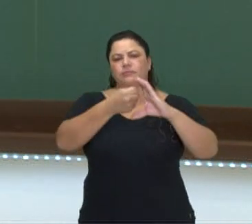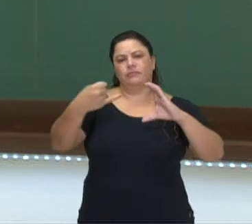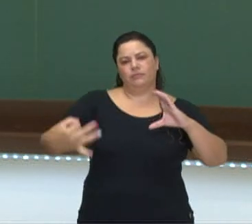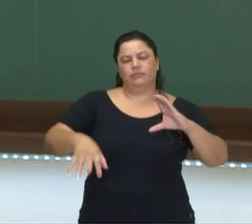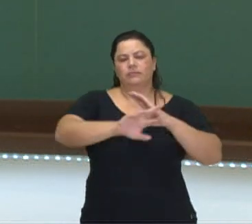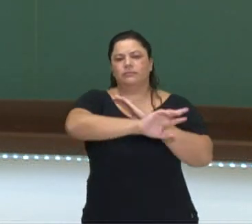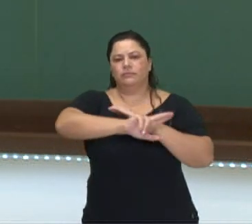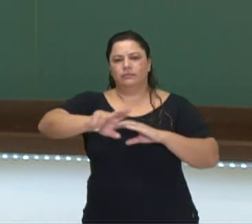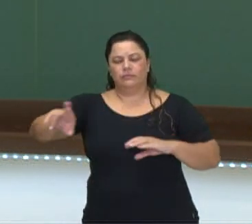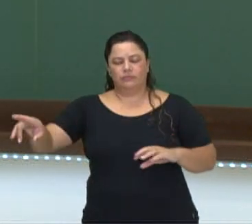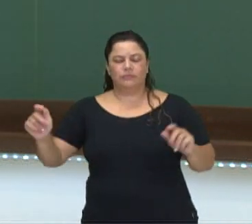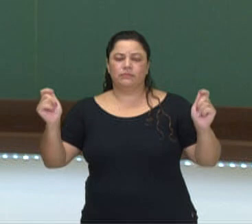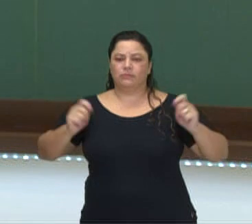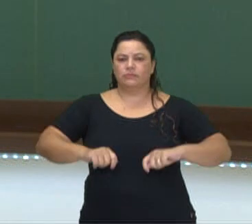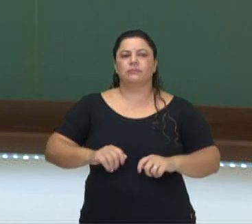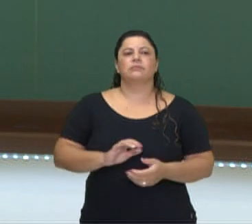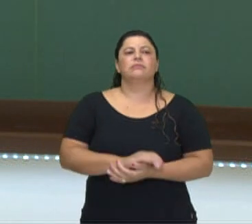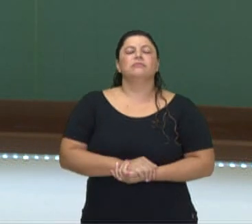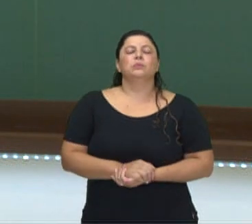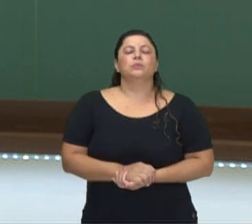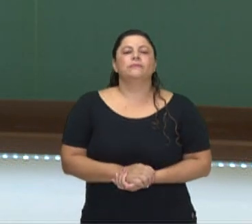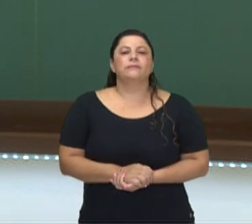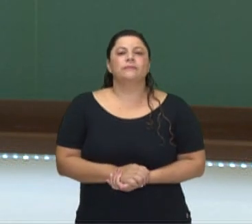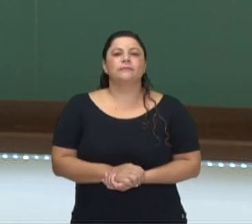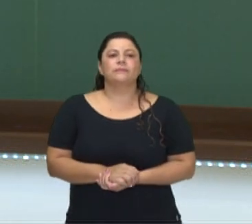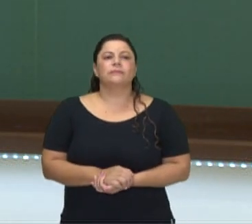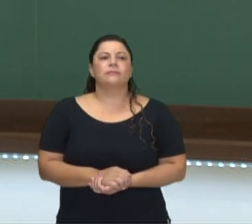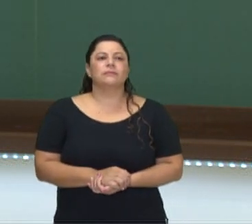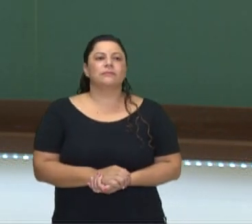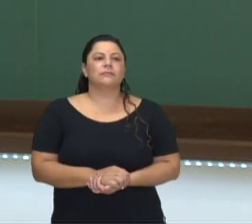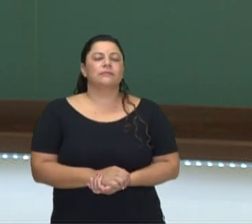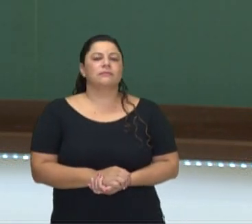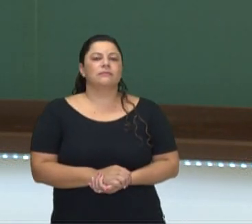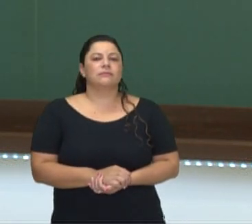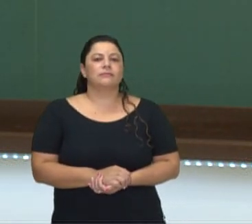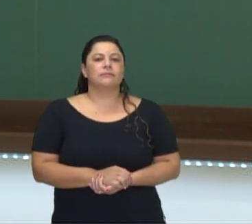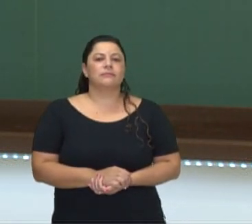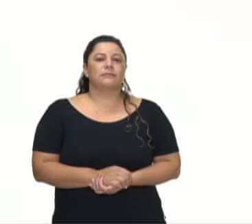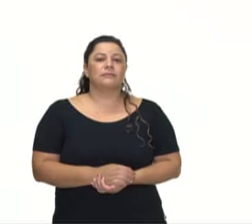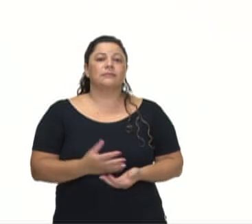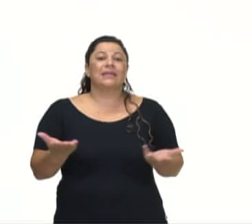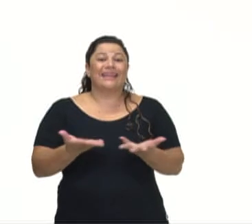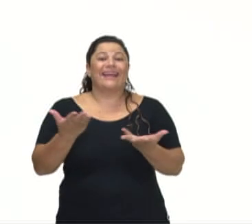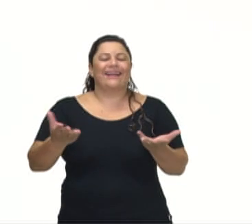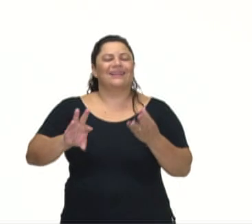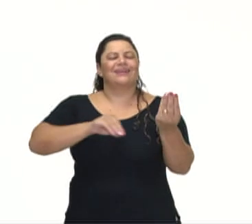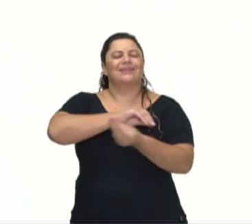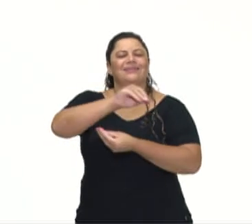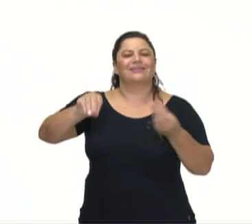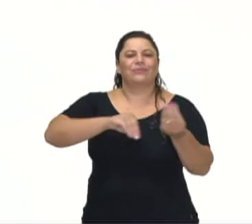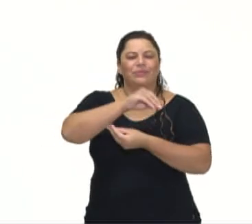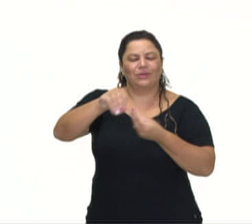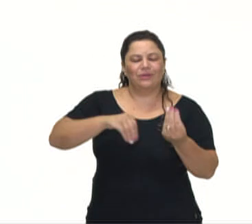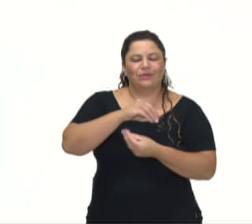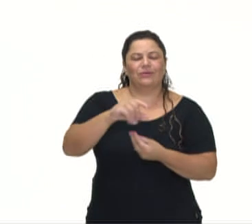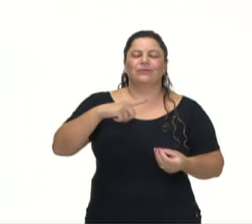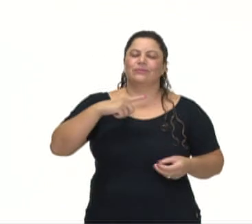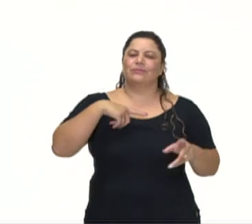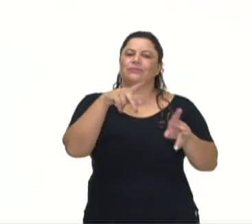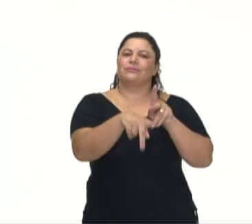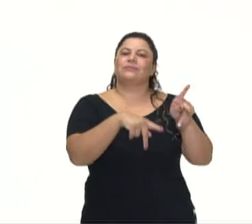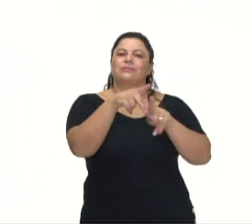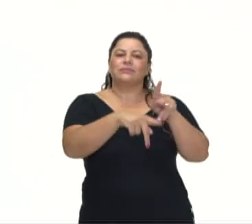características de riqueza cultural do nosso país, certo? E aí essa mistura que nós temos de